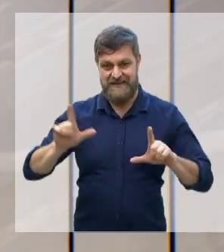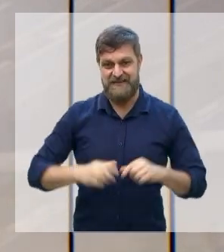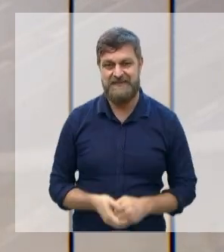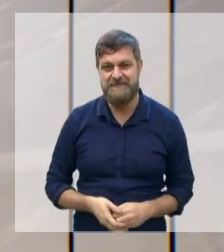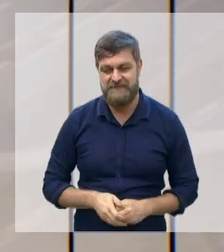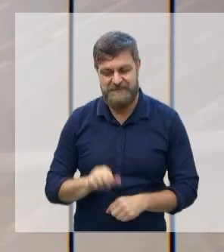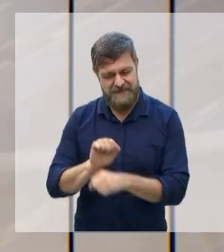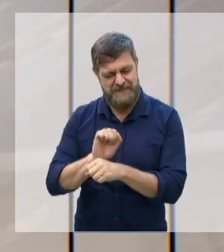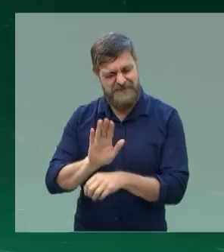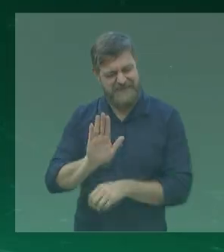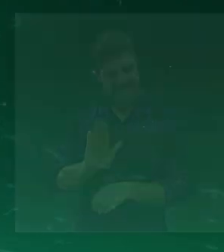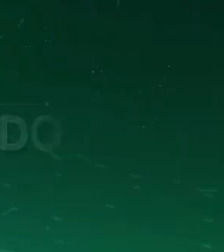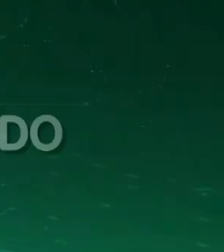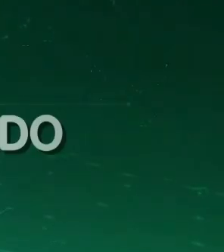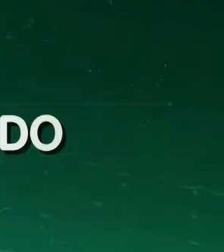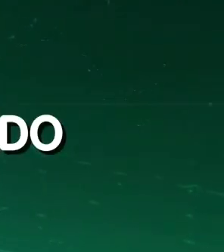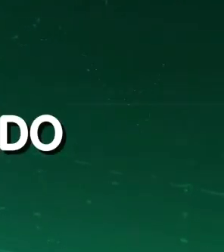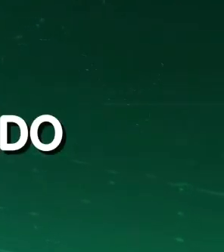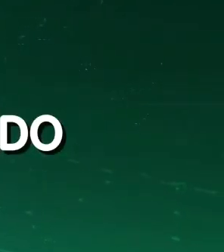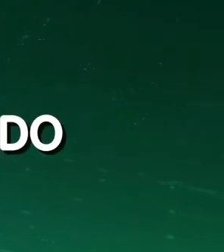não saia daí